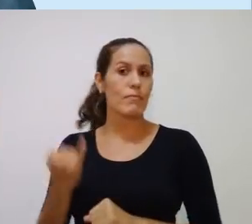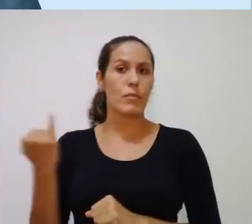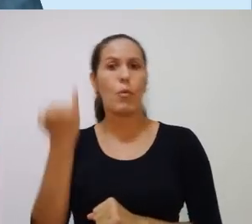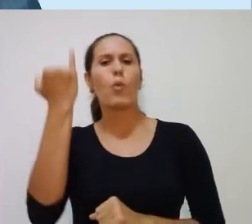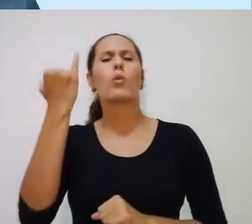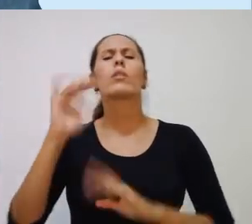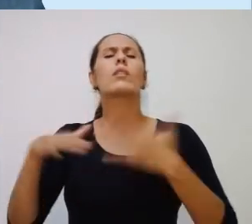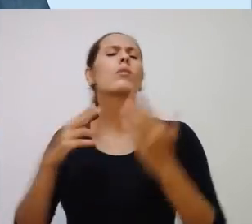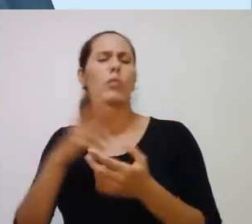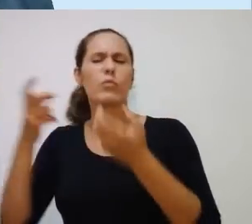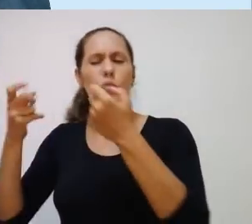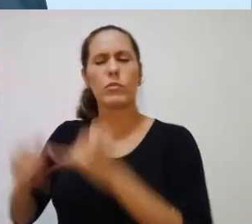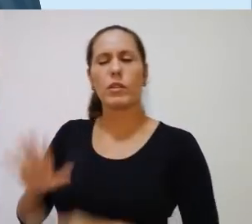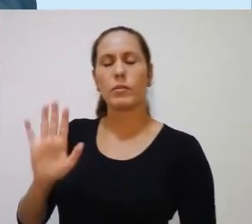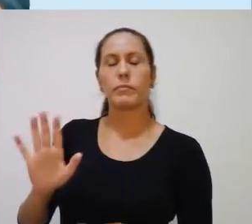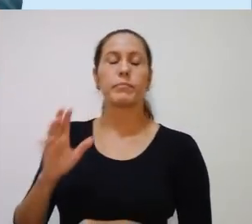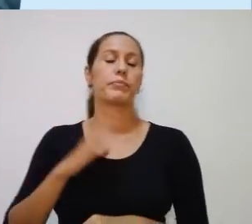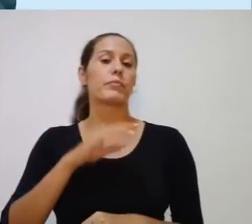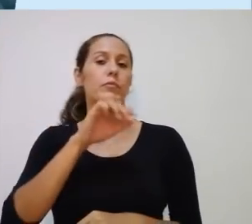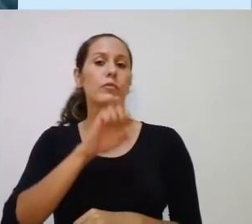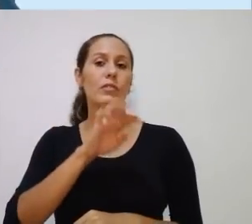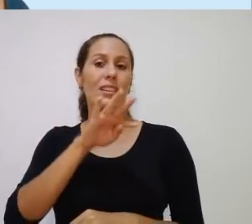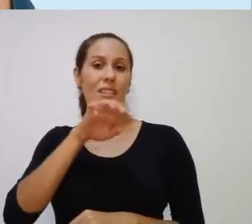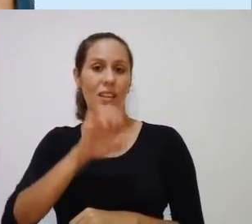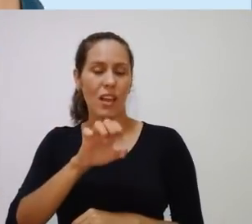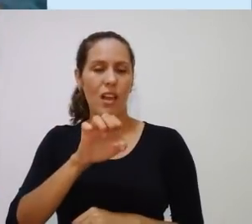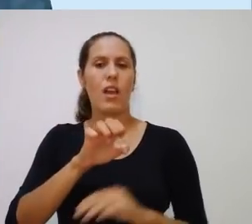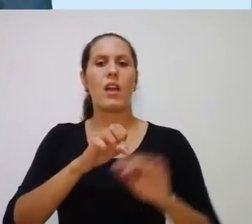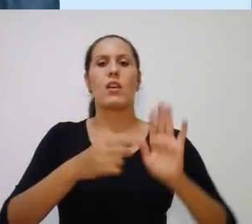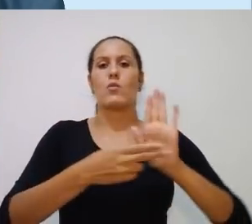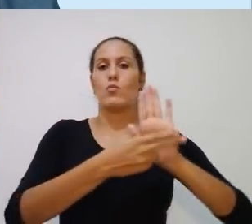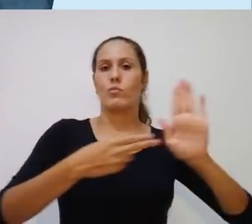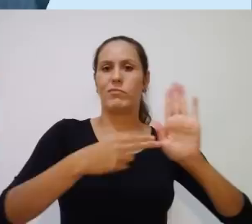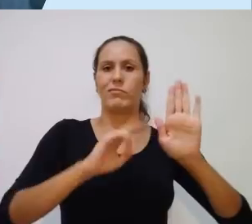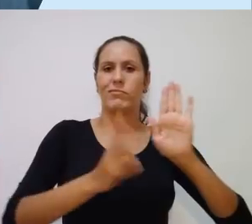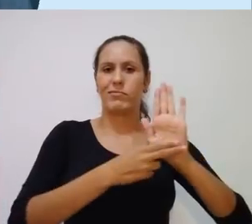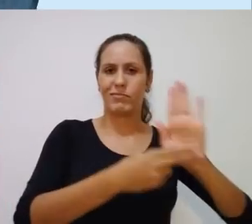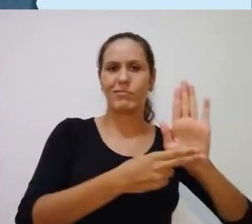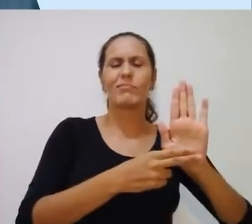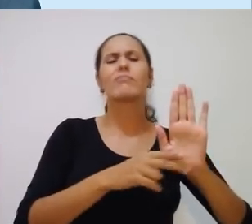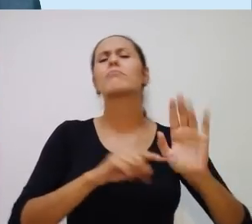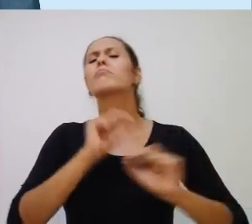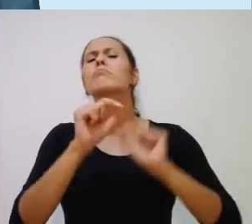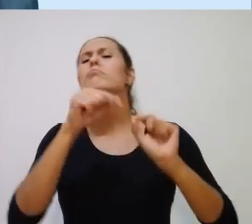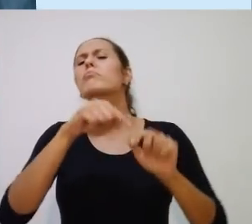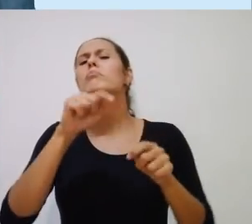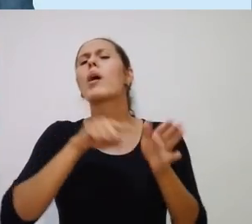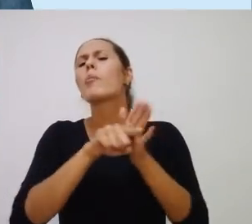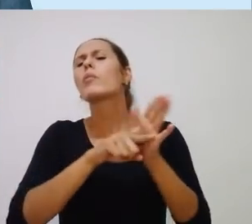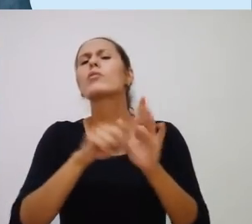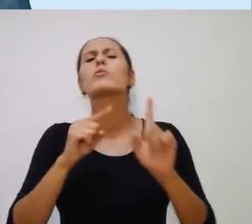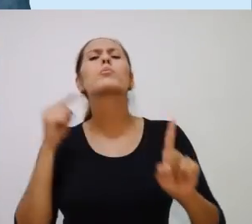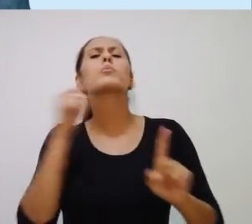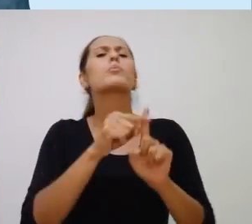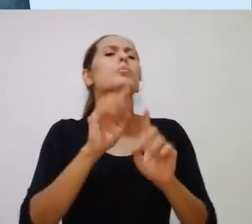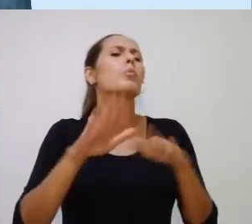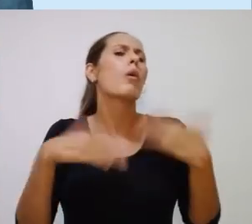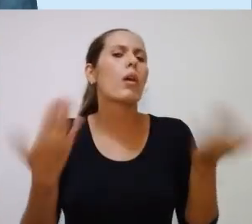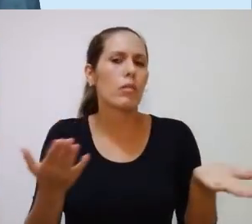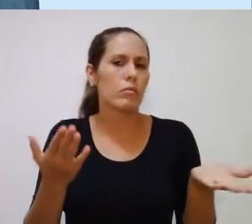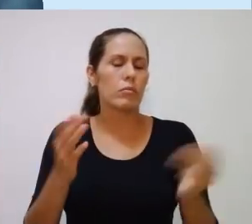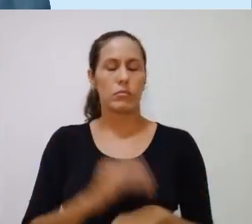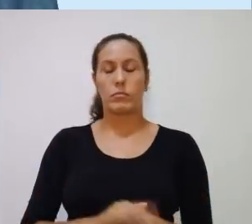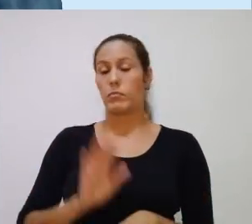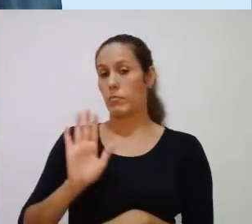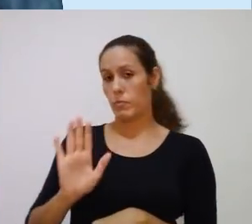daquela escola. Que escola foi essa, Flávio? Foi a ETE Almirante Soares Dutra. E essa pesquisa, qual foi o objetivo dela? Qual é o objeto